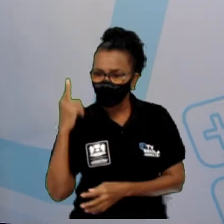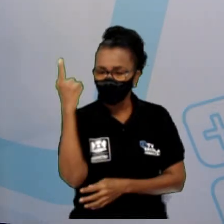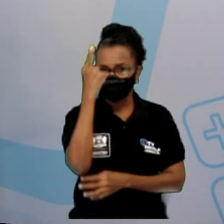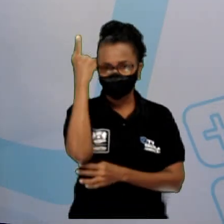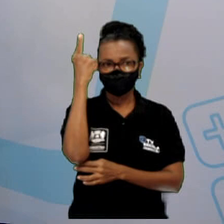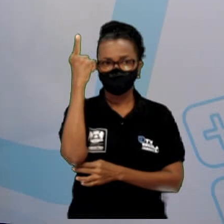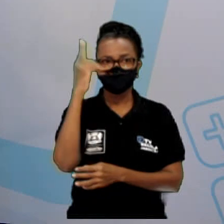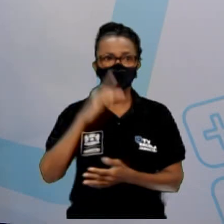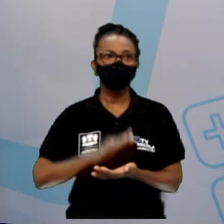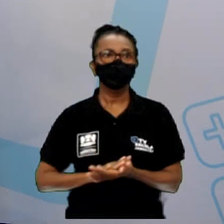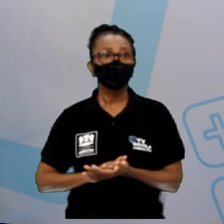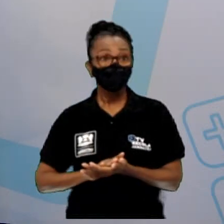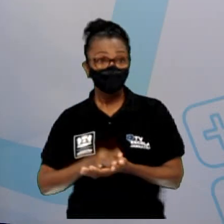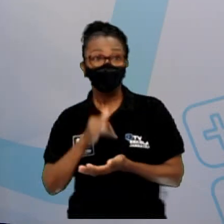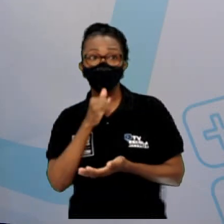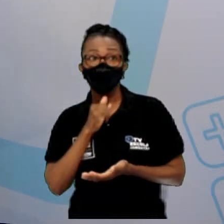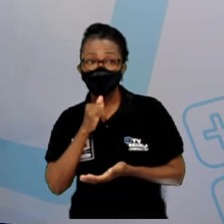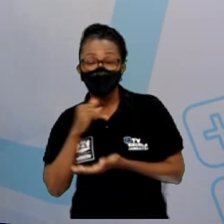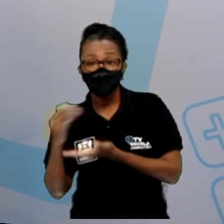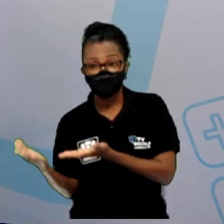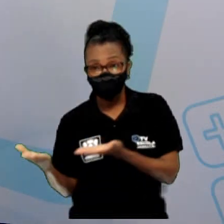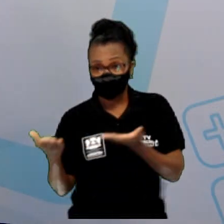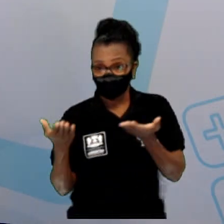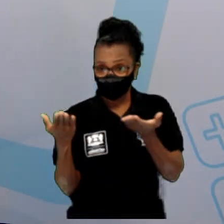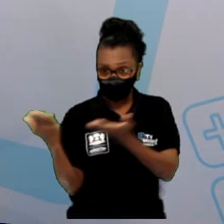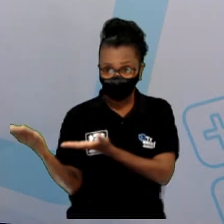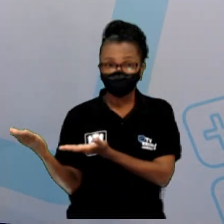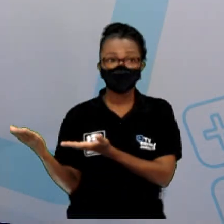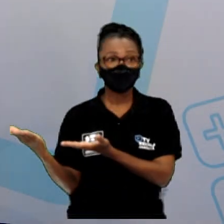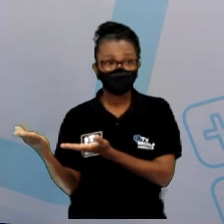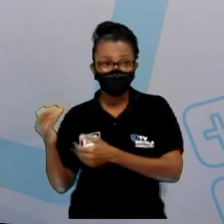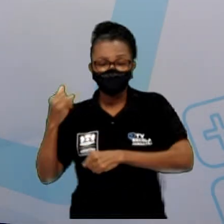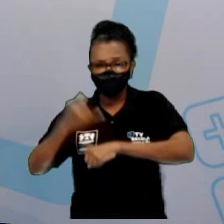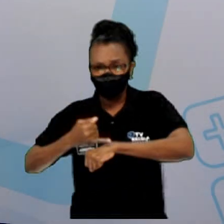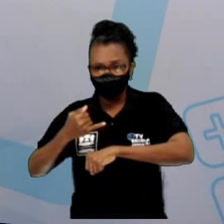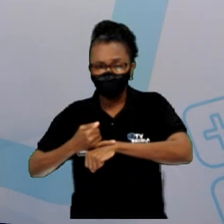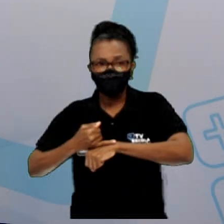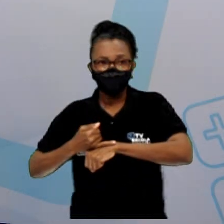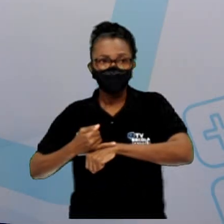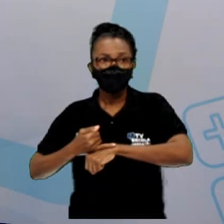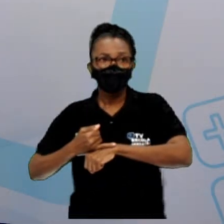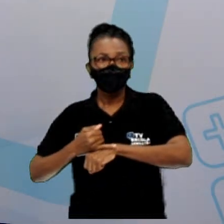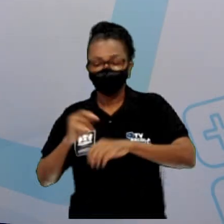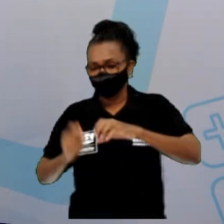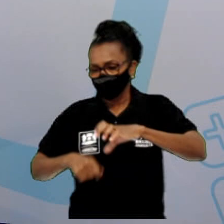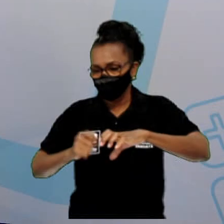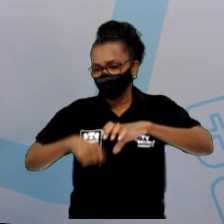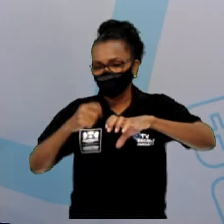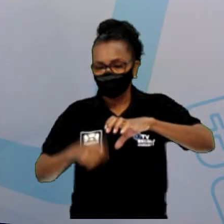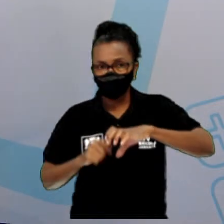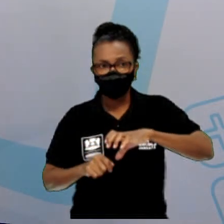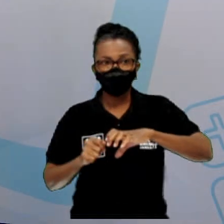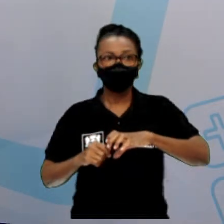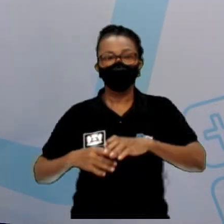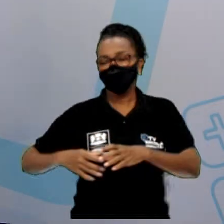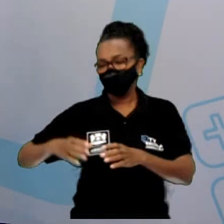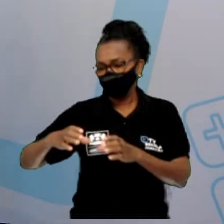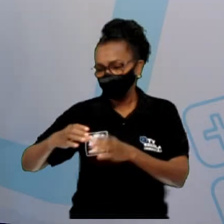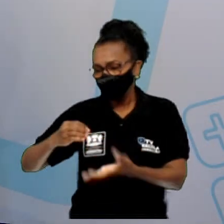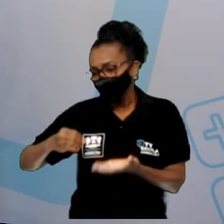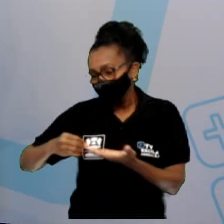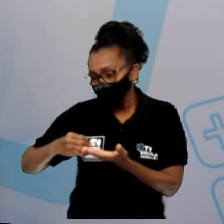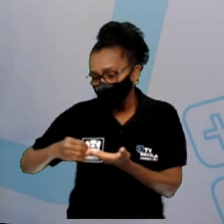né? E aqui eu trouxe alguns exemplos de materiais feitos de metal, tipo o triângulo, a caneca,